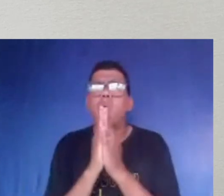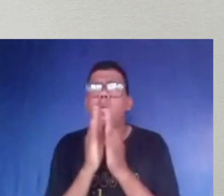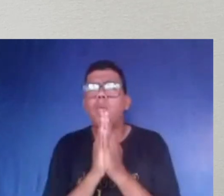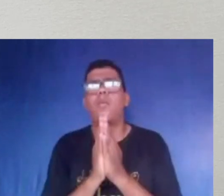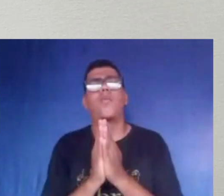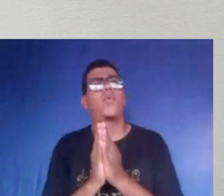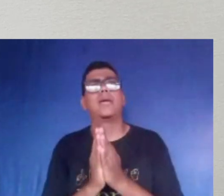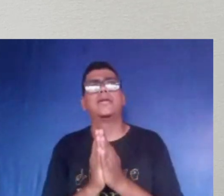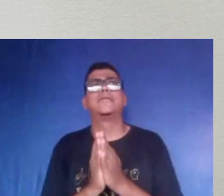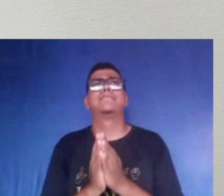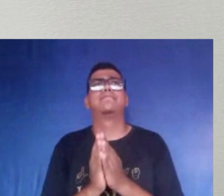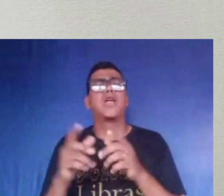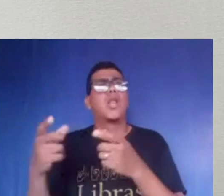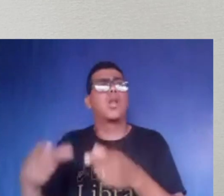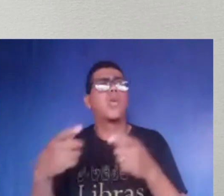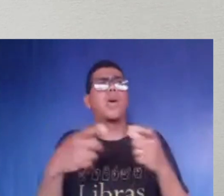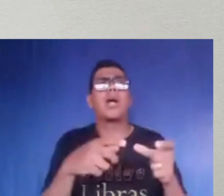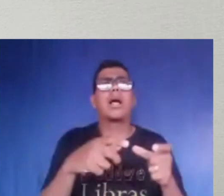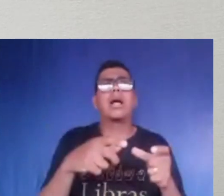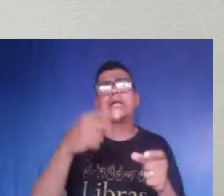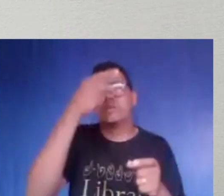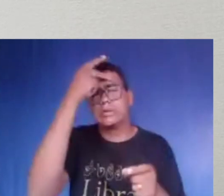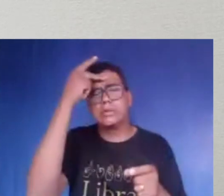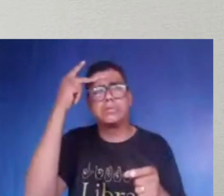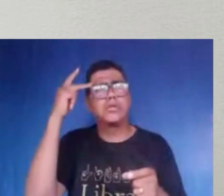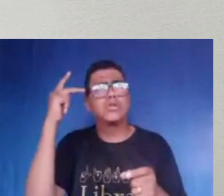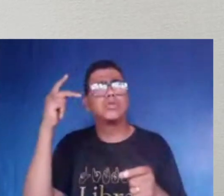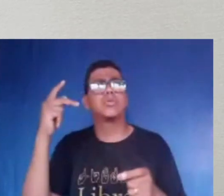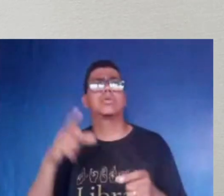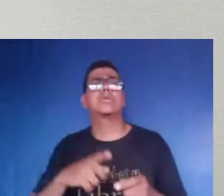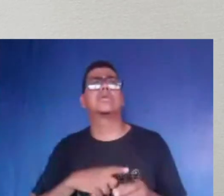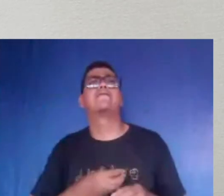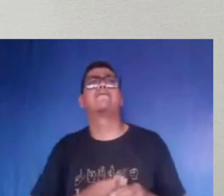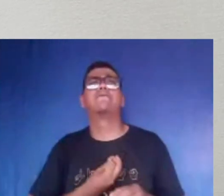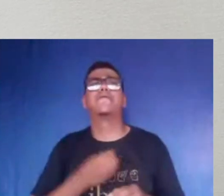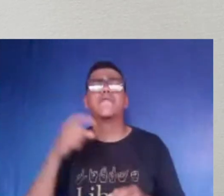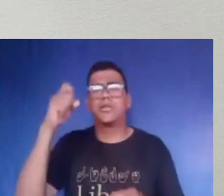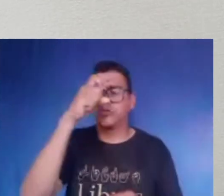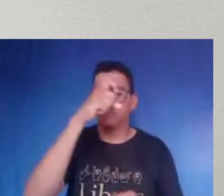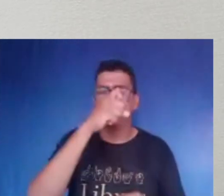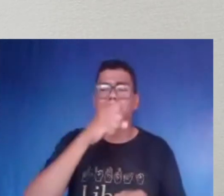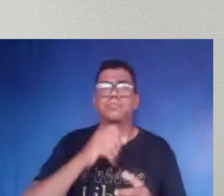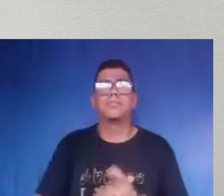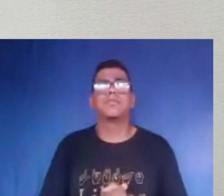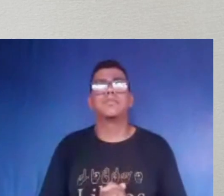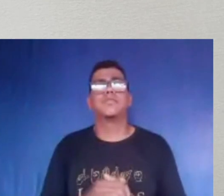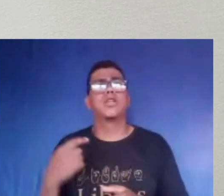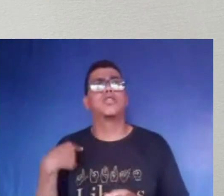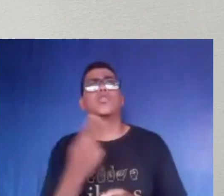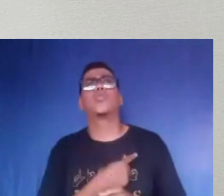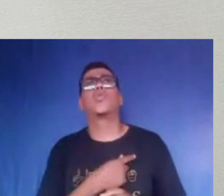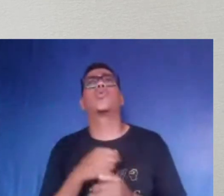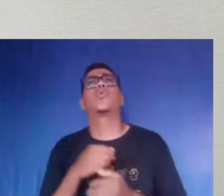obra missionária dos confins da terra e com ousadia, sim, com poder, sim, venhamos a levantar orações para que o